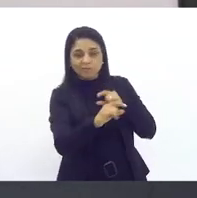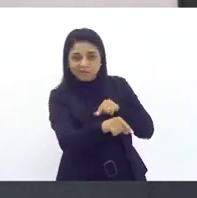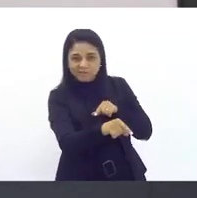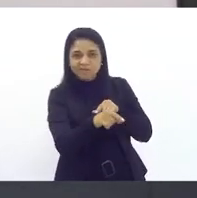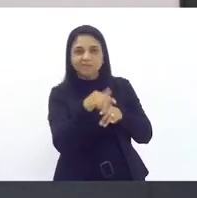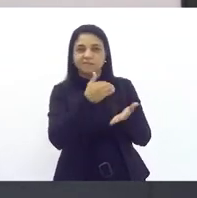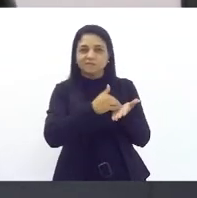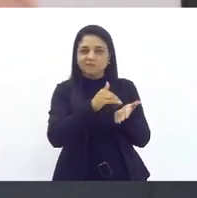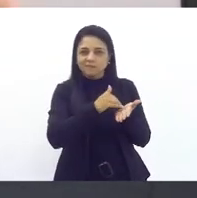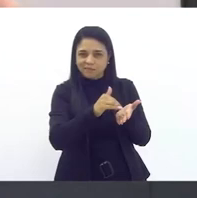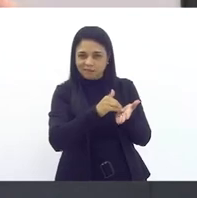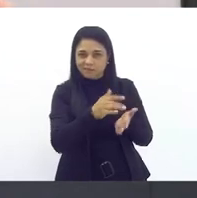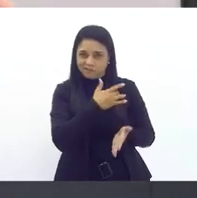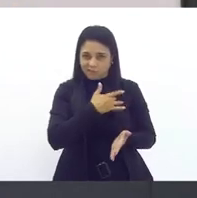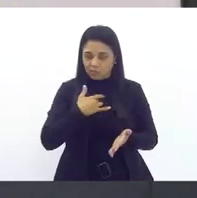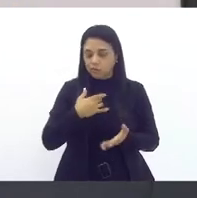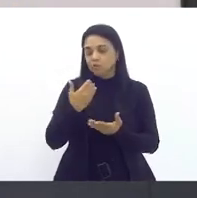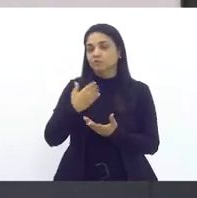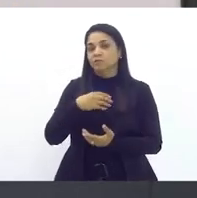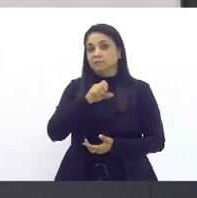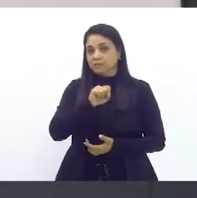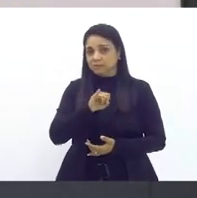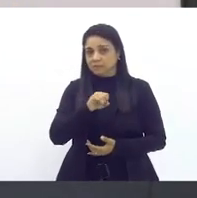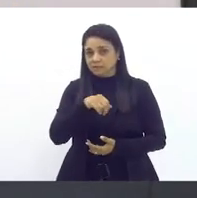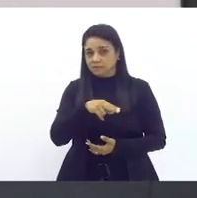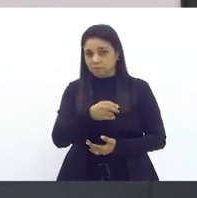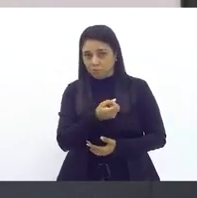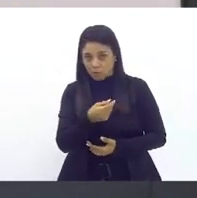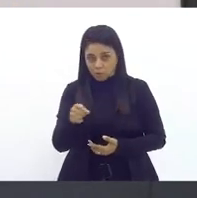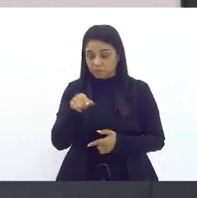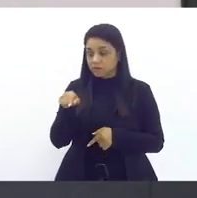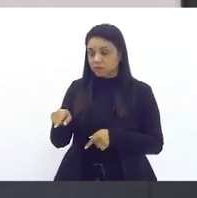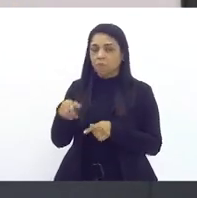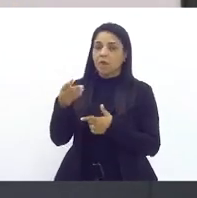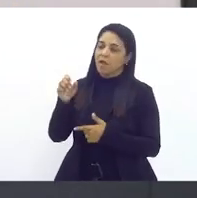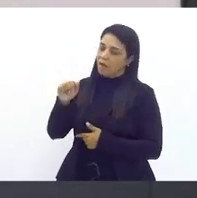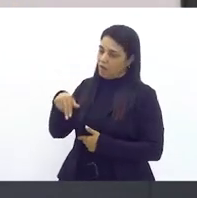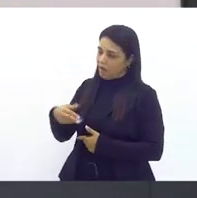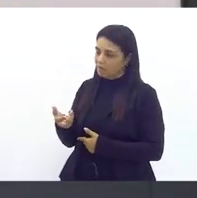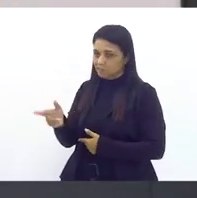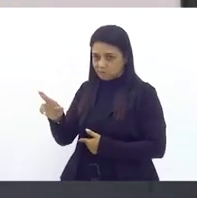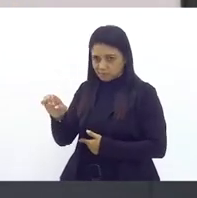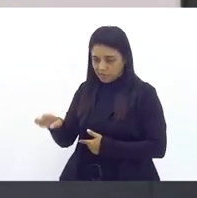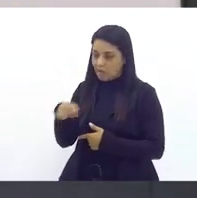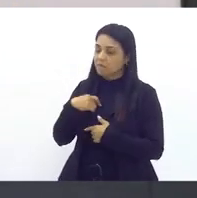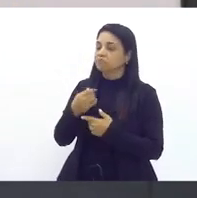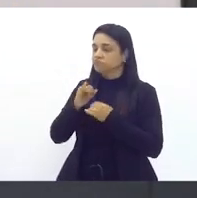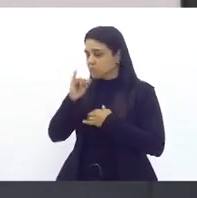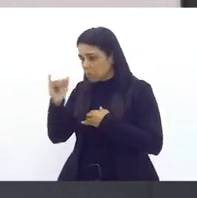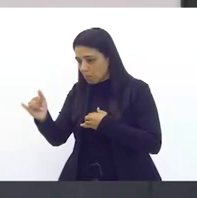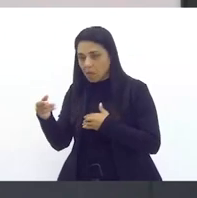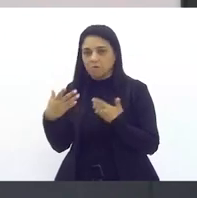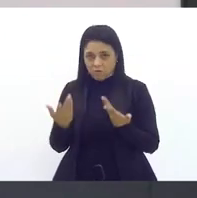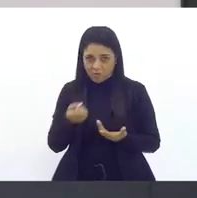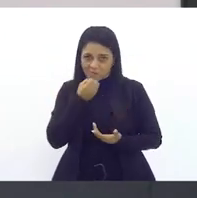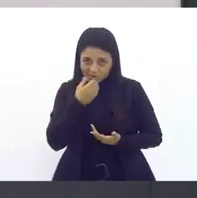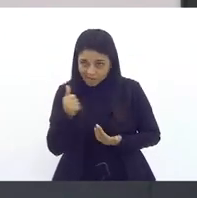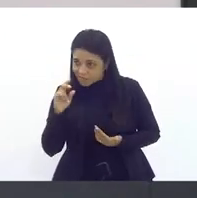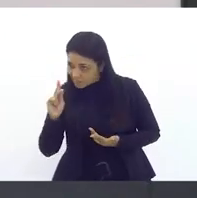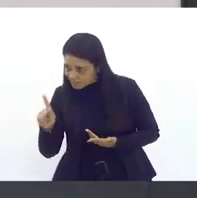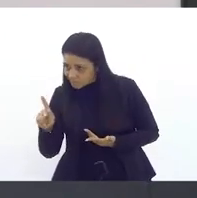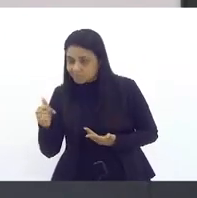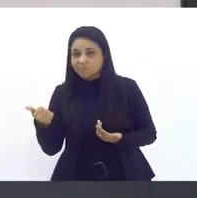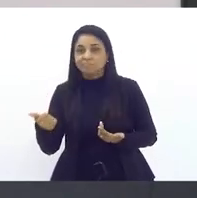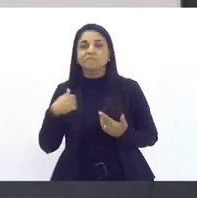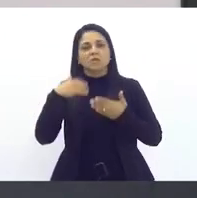doutor Sérgio Simões e ao André, e a gente estabelece em parceria qual será o próximo passo. Tá bem? Então, eu quero mais uma